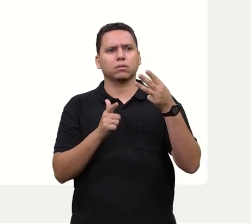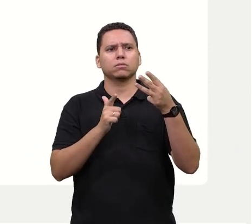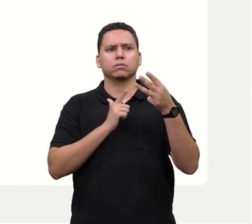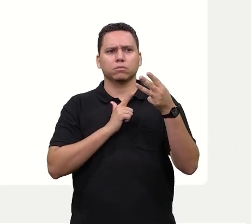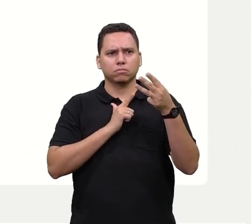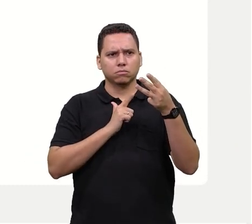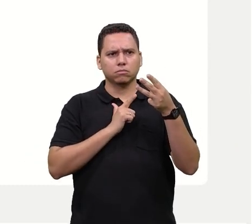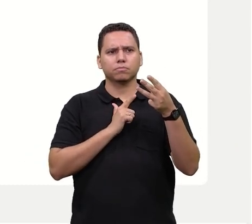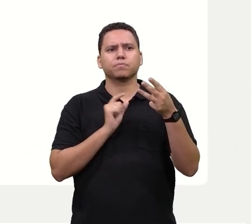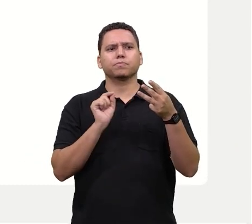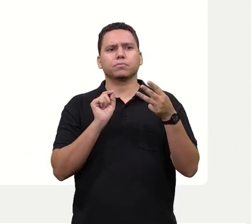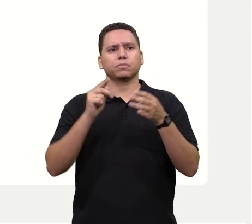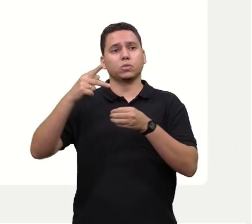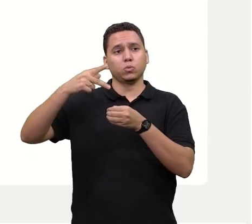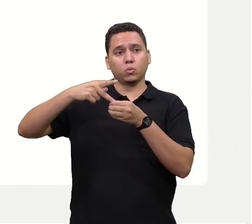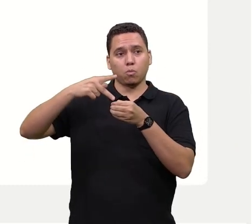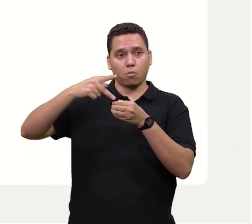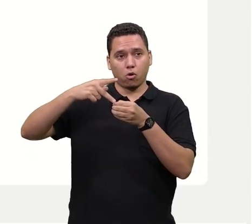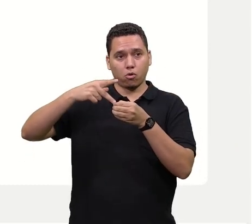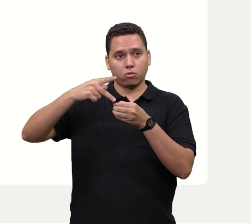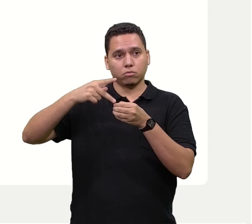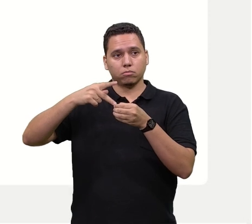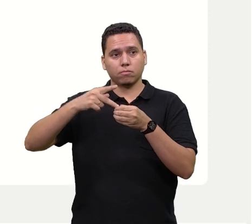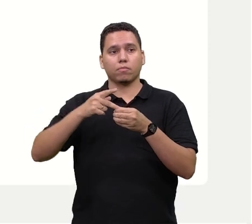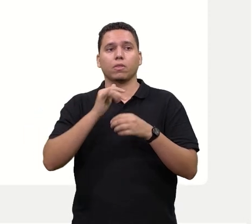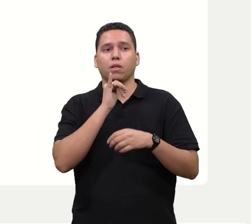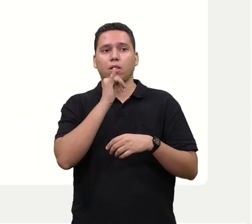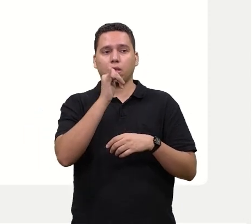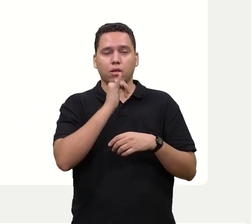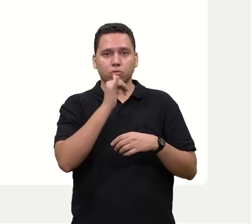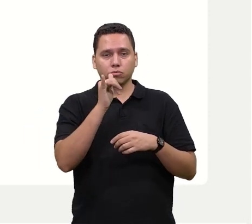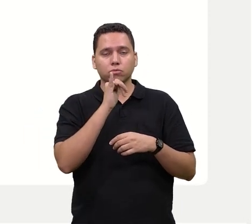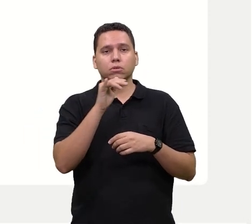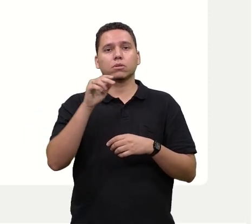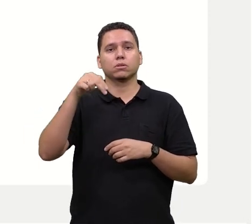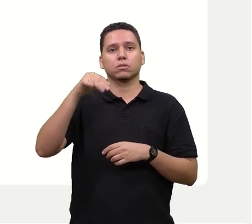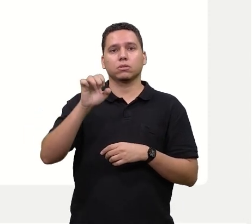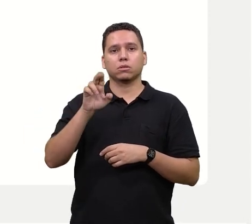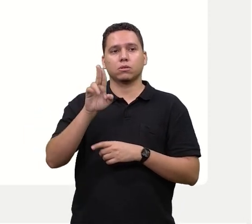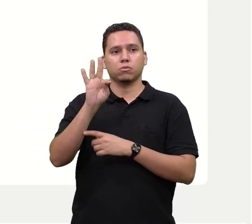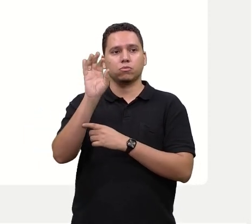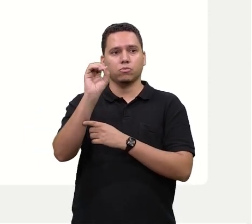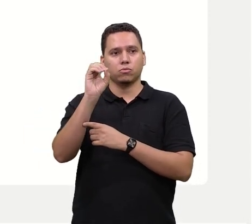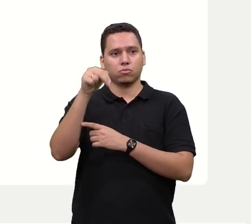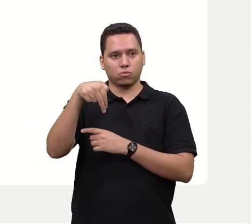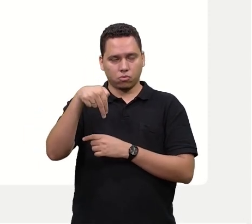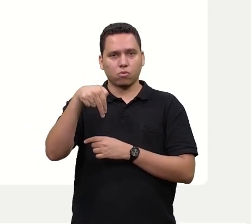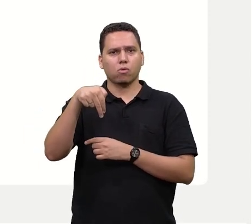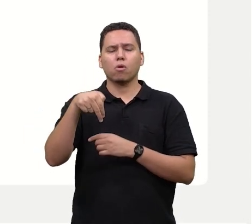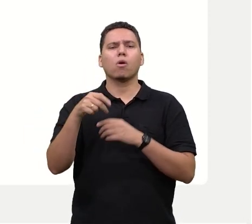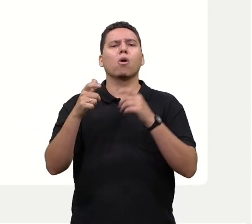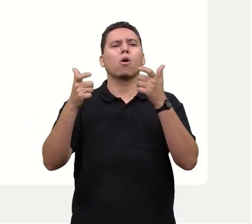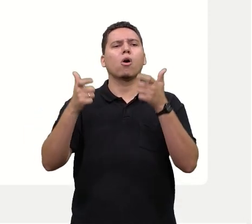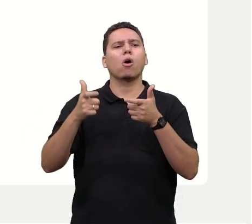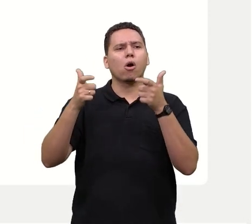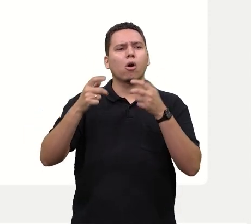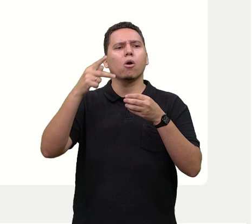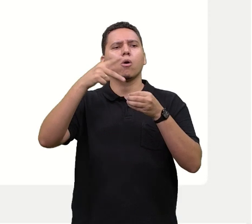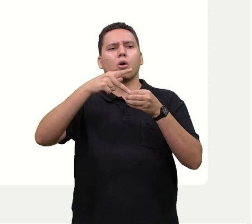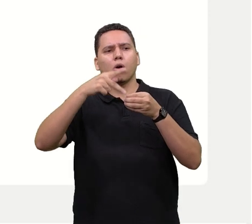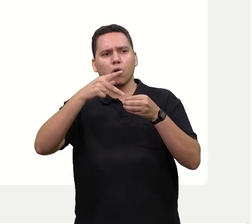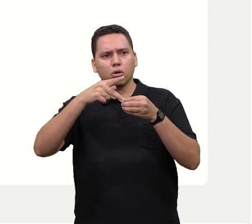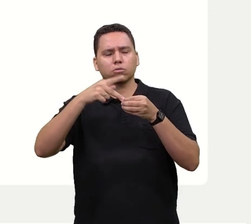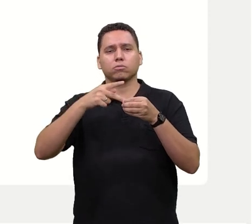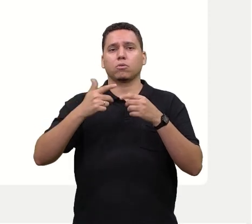detalhe. Qual o detalhe? Quando você fala em próton, nêutron e elétron, você vai ter que lembrar. Prótons e nêutrons estão localizados onde? No núcleo do